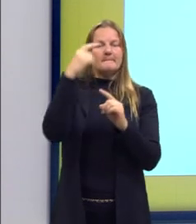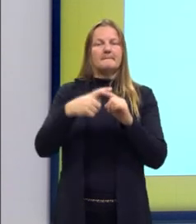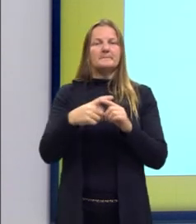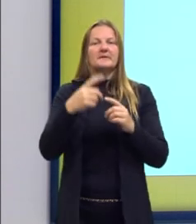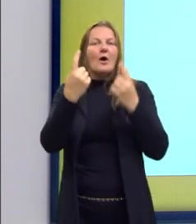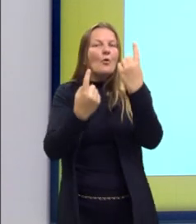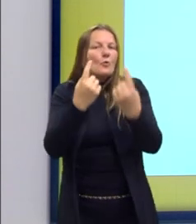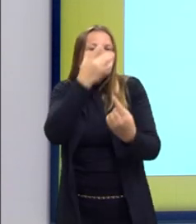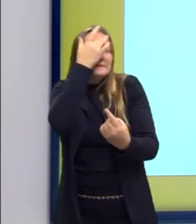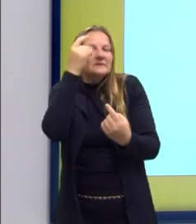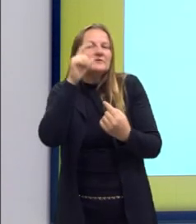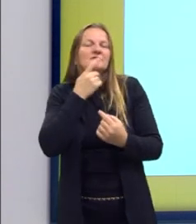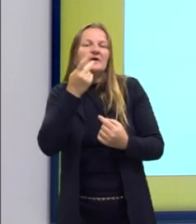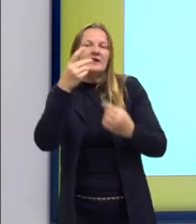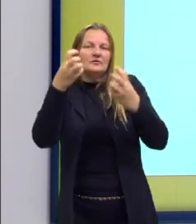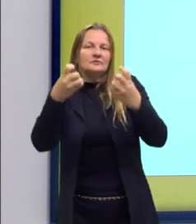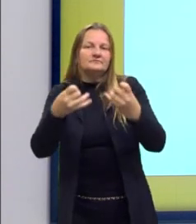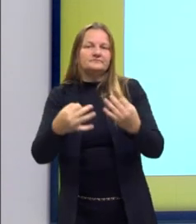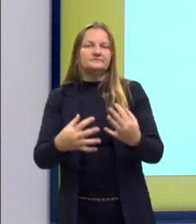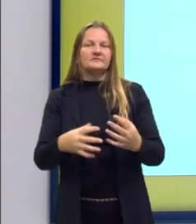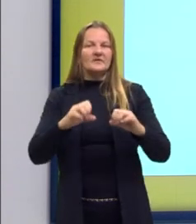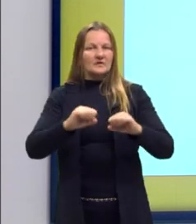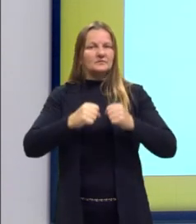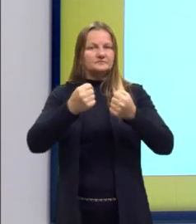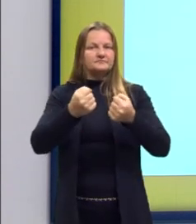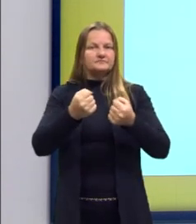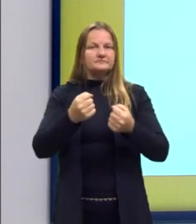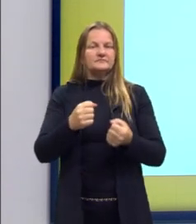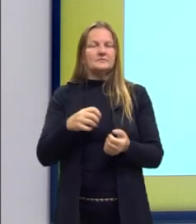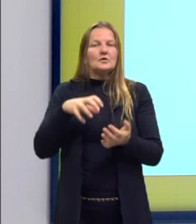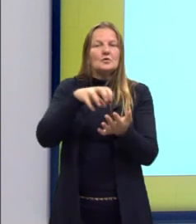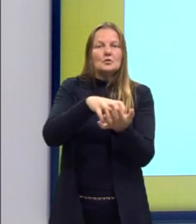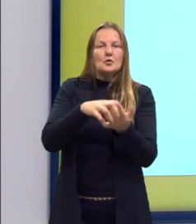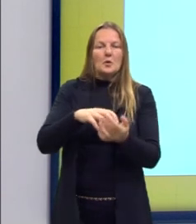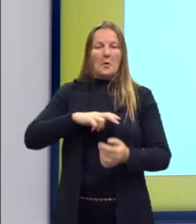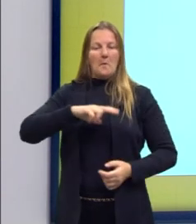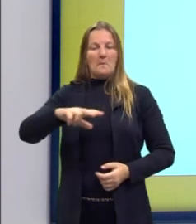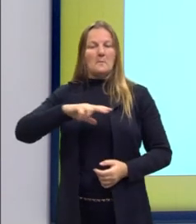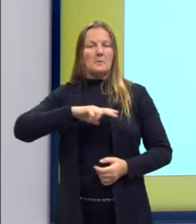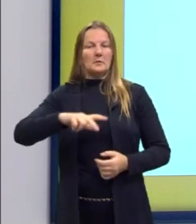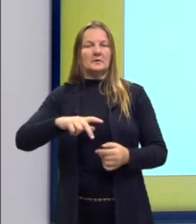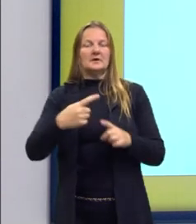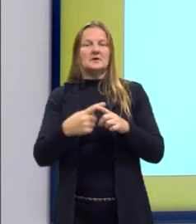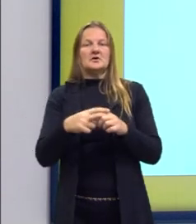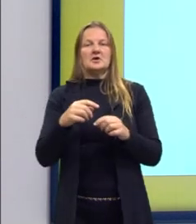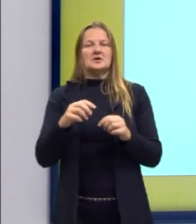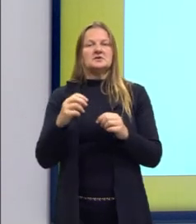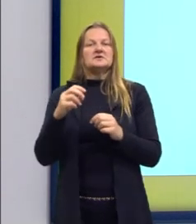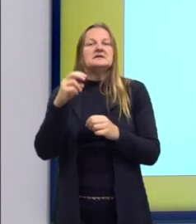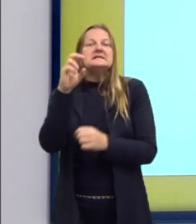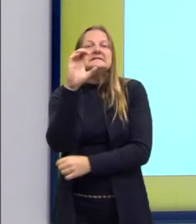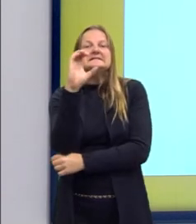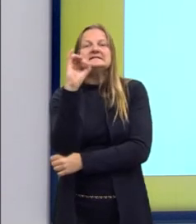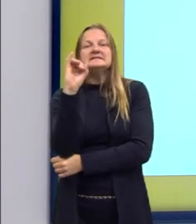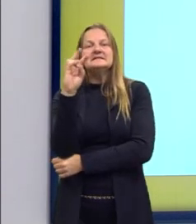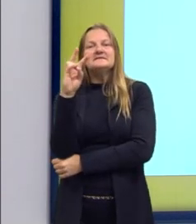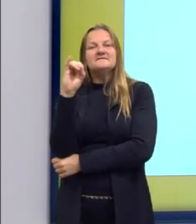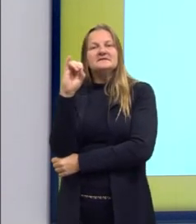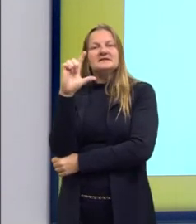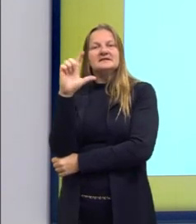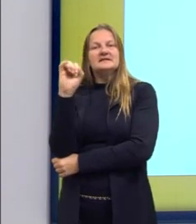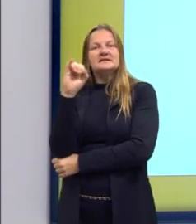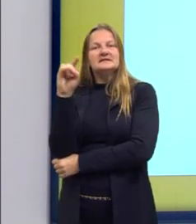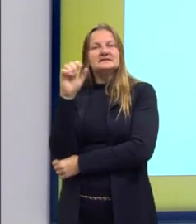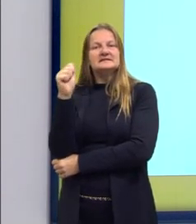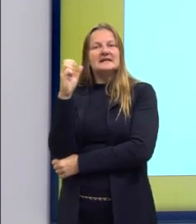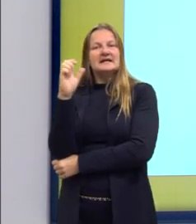diz quando algumas pessoas dizem né que defendem a colonização portuguesa dizem que eles trouxeram civilização para cá a gente